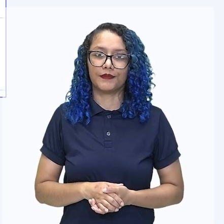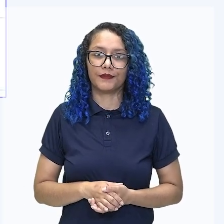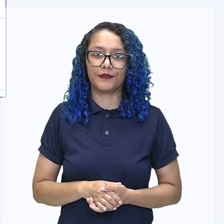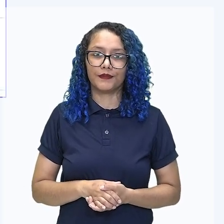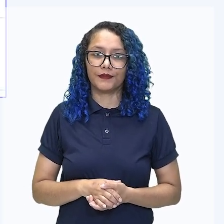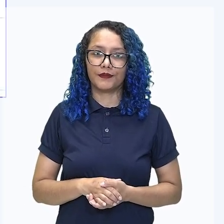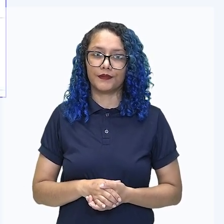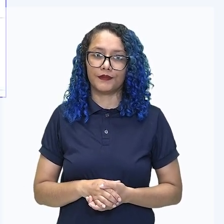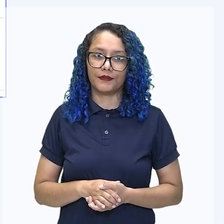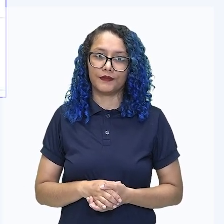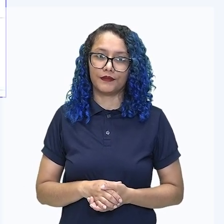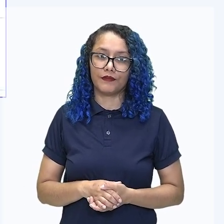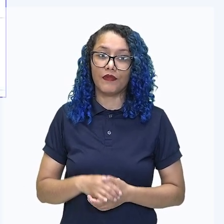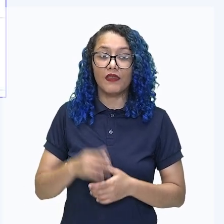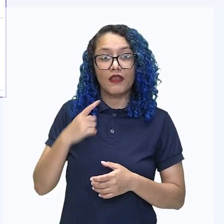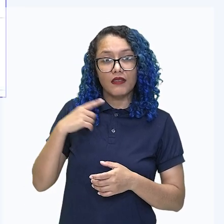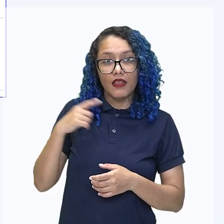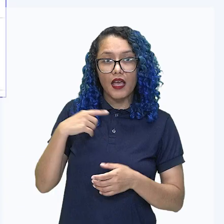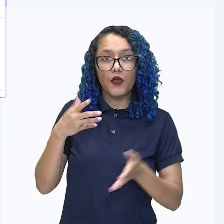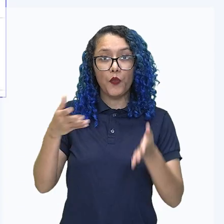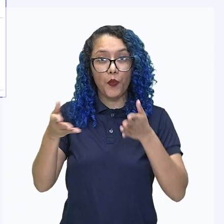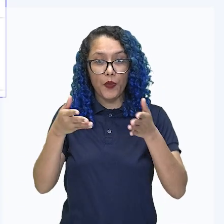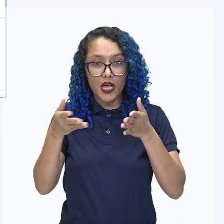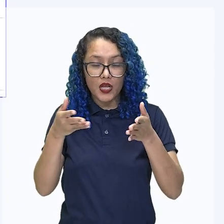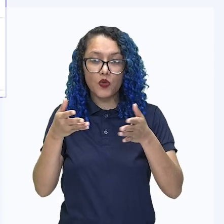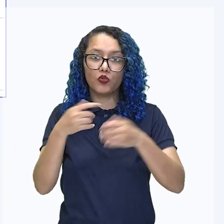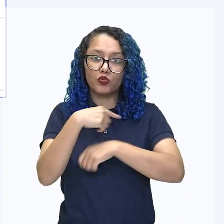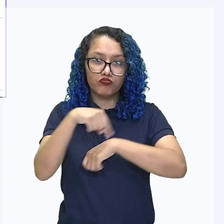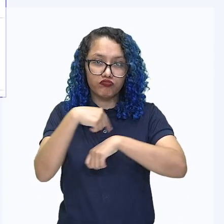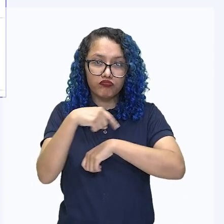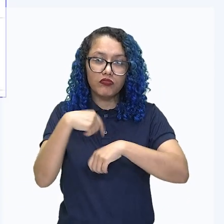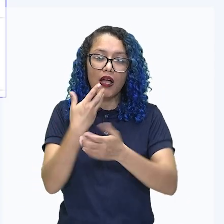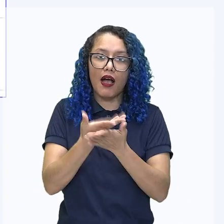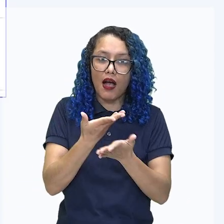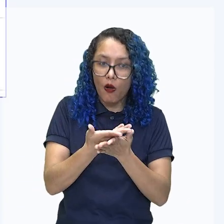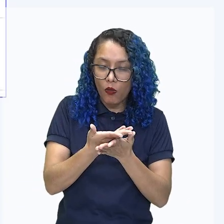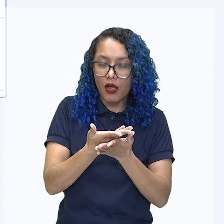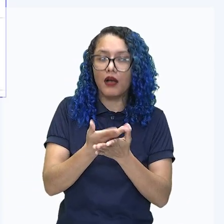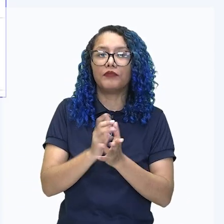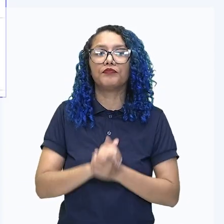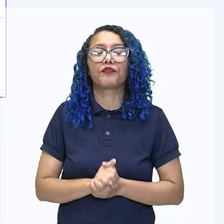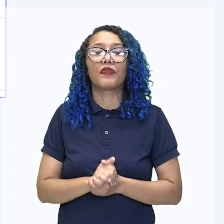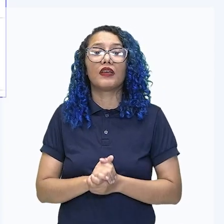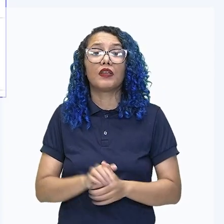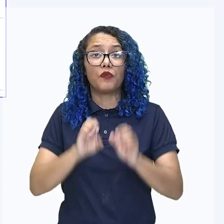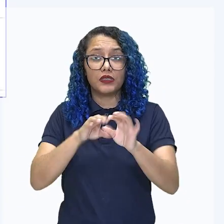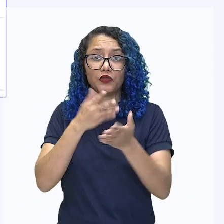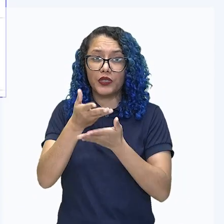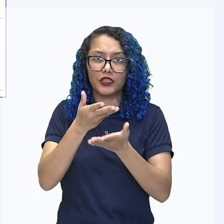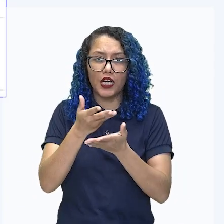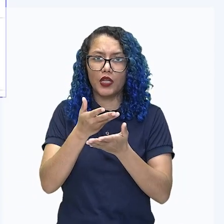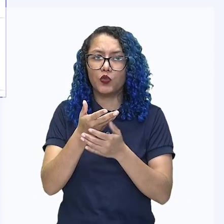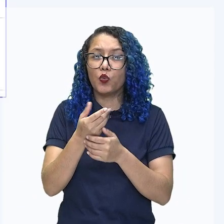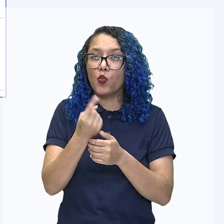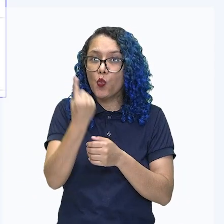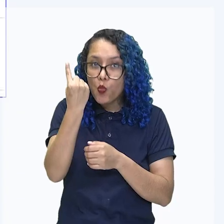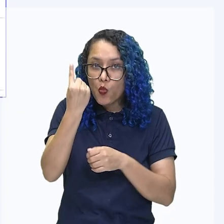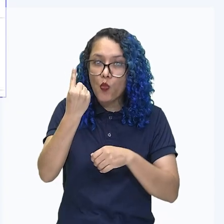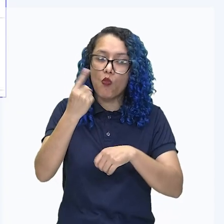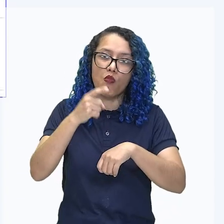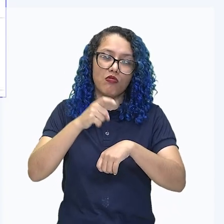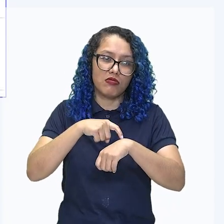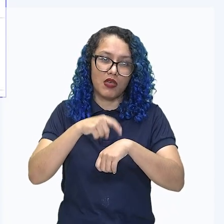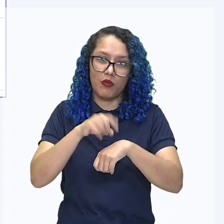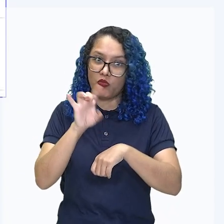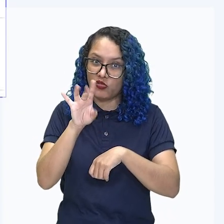Ali na frequência eu tenho ali o tempo de aula, tá vendo? Para o caso do mediado, ele é sempre único, tá? É